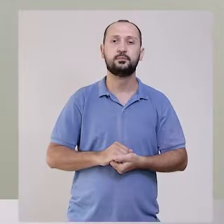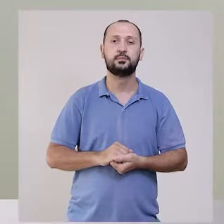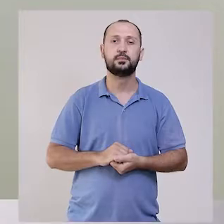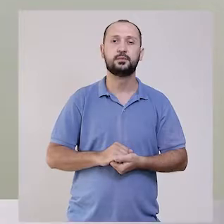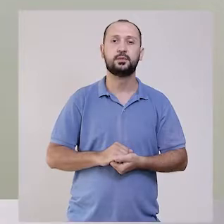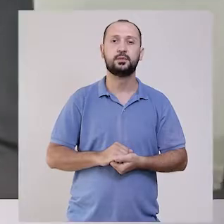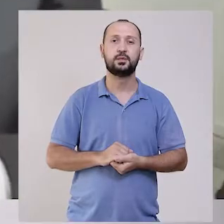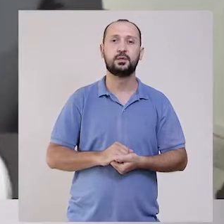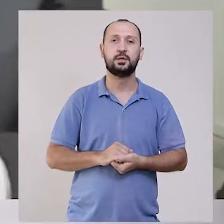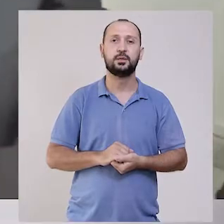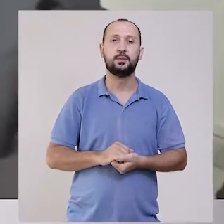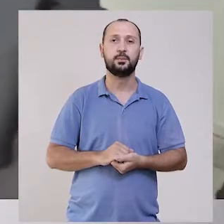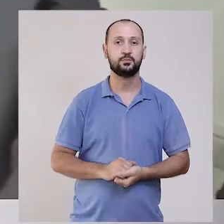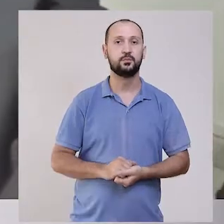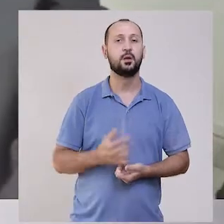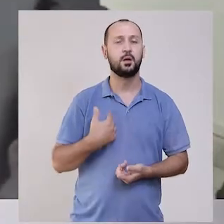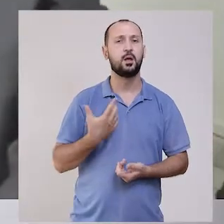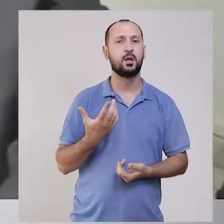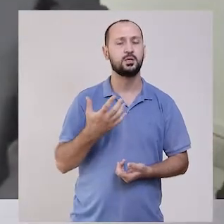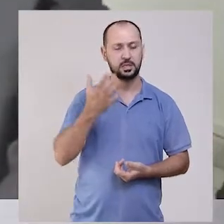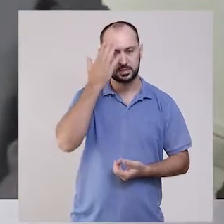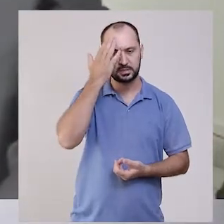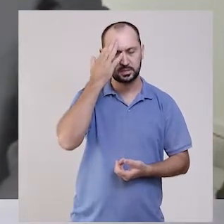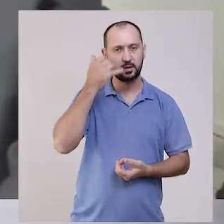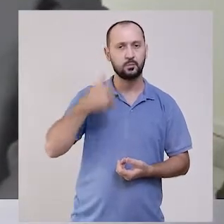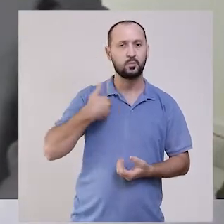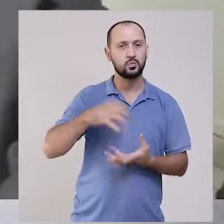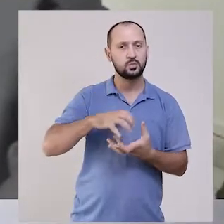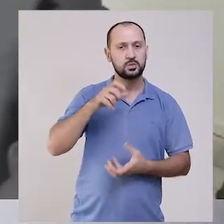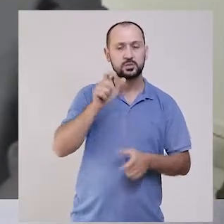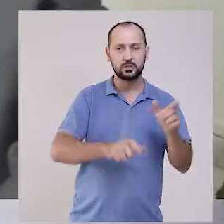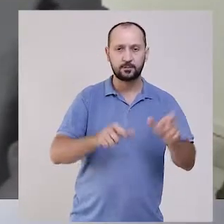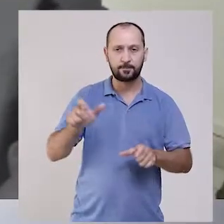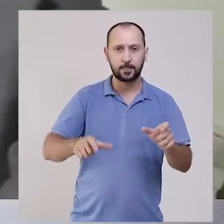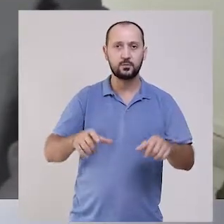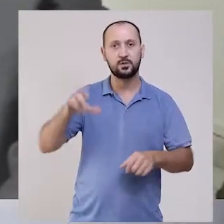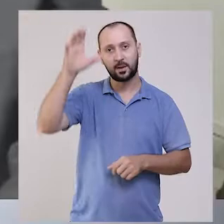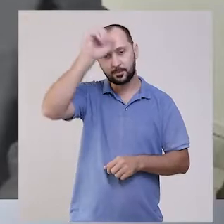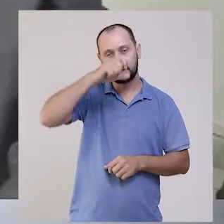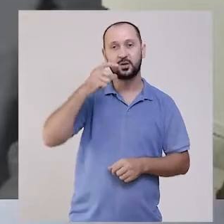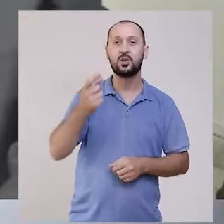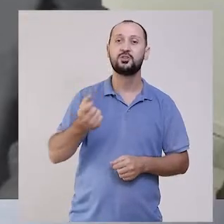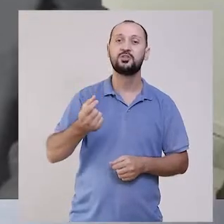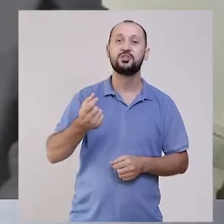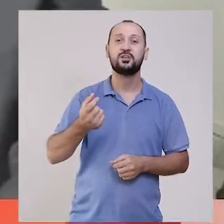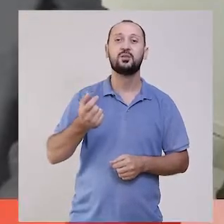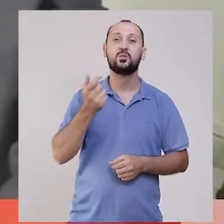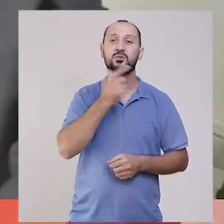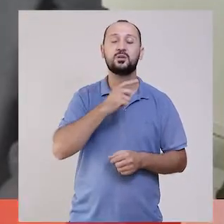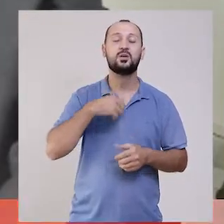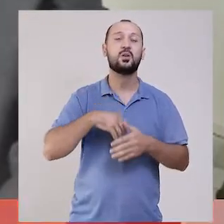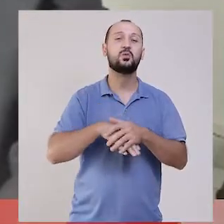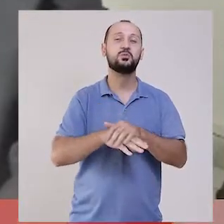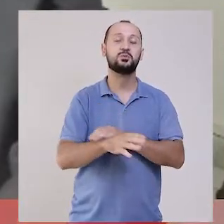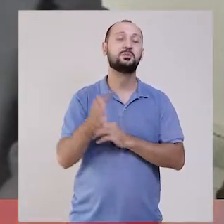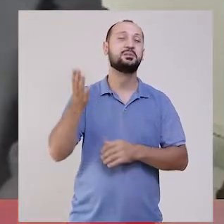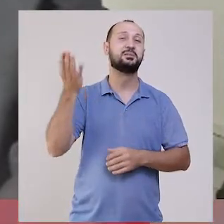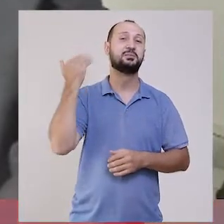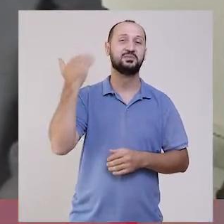rua. Muitos idosos aprenderam também, né, a ganhar dinheiro com aqueles hábitos antigos